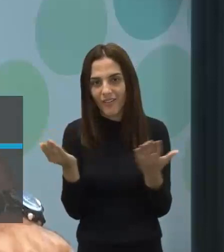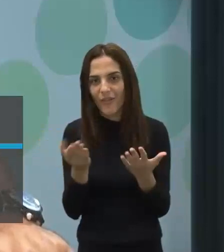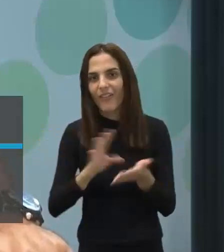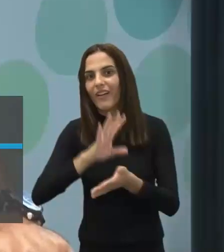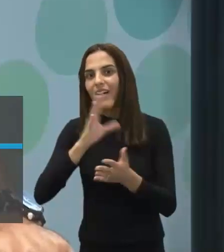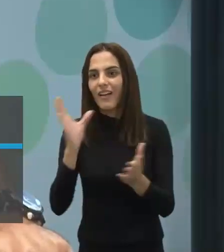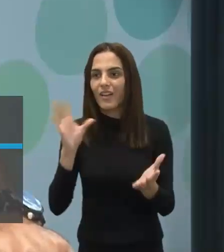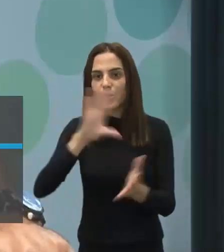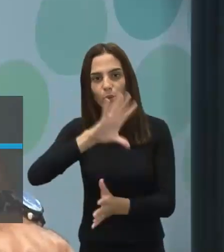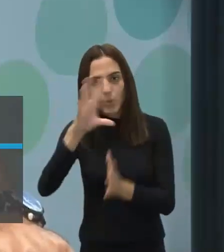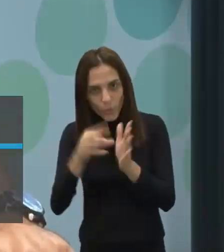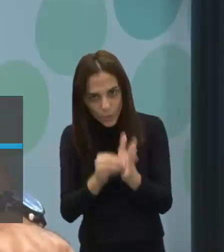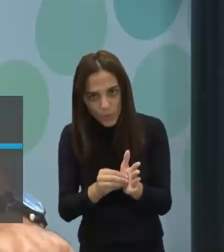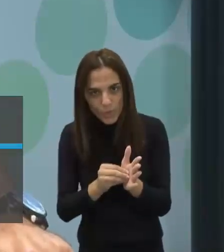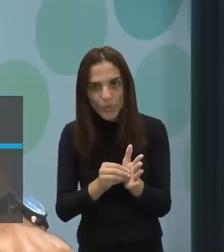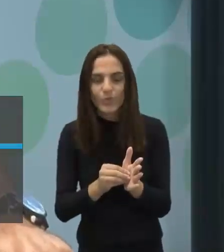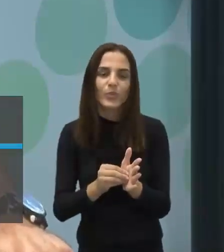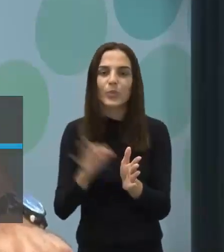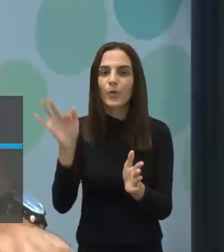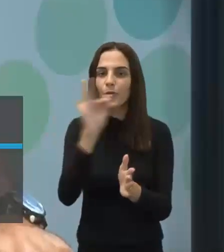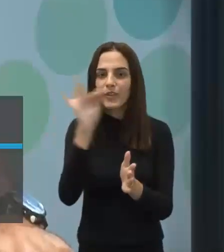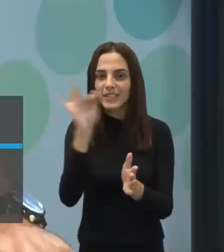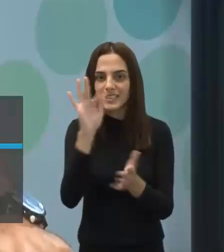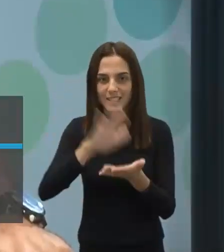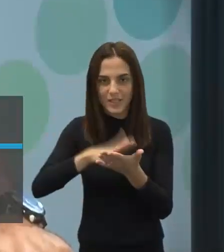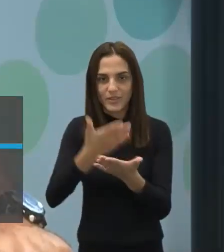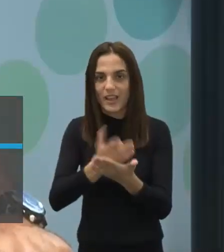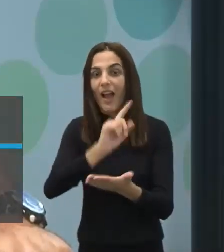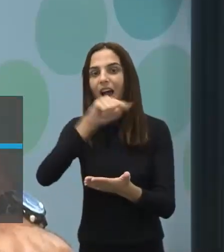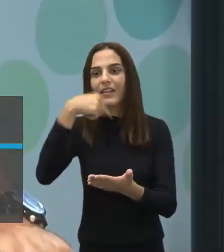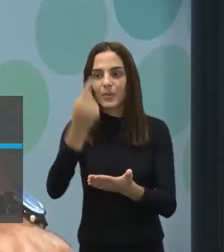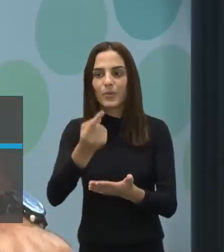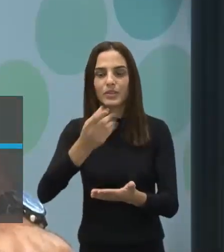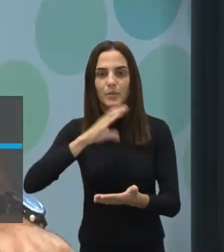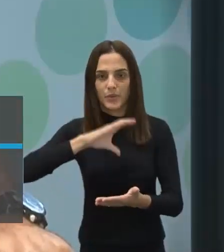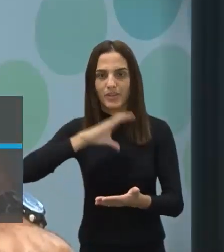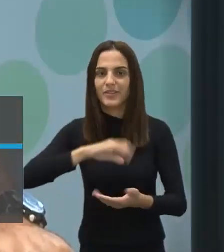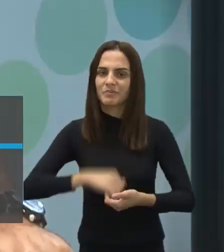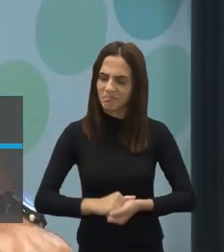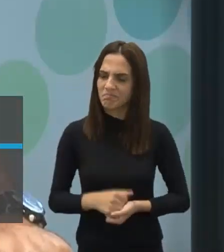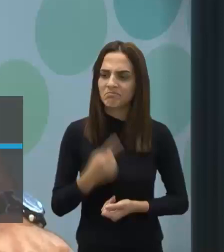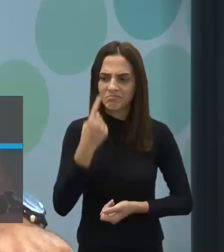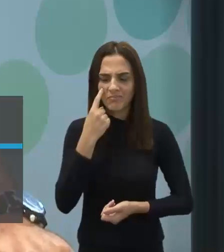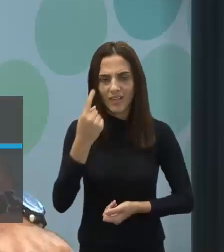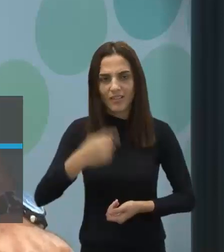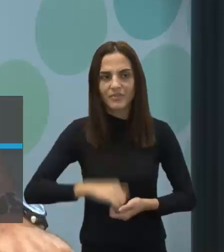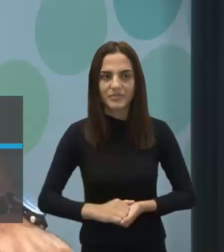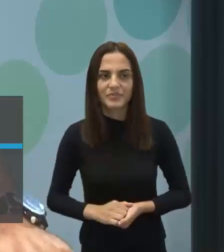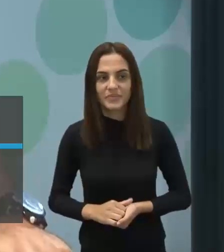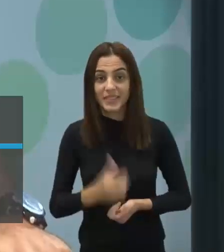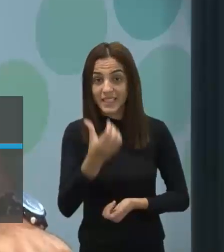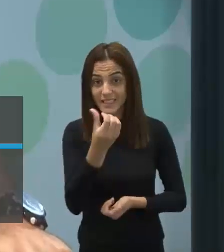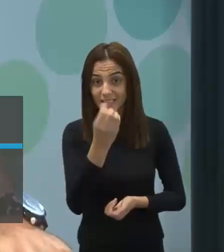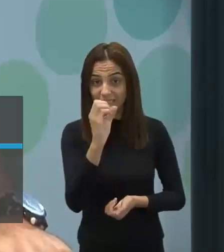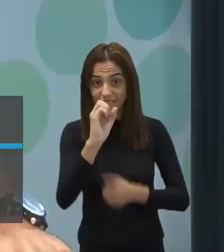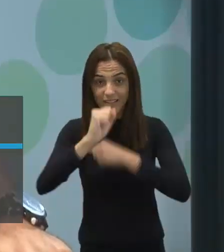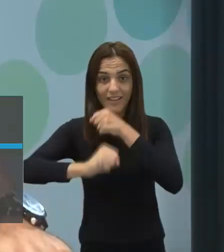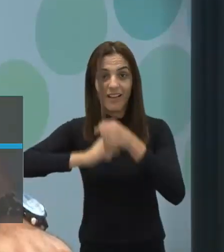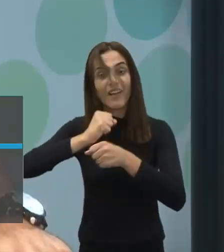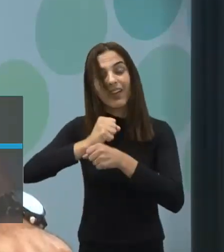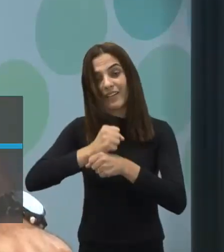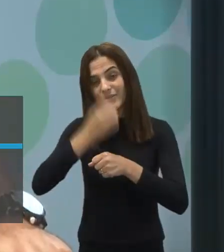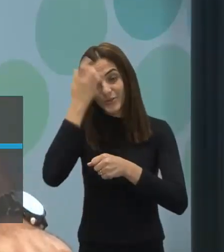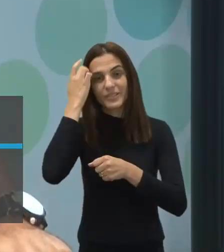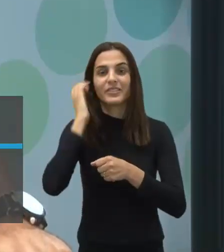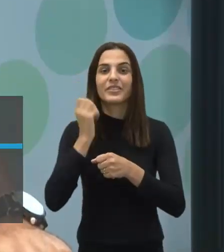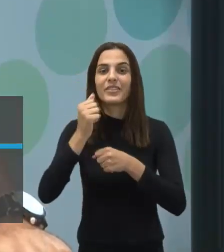inteiro. Ele primeiro traduz para o francês, depois para o português. Você vê? E são 60 anos falando a informação